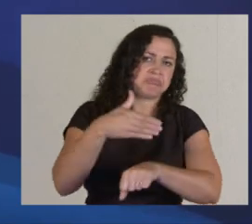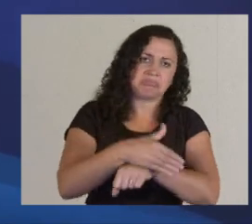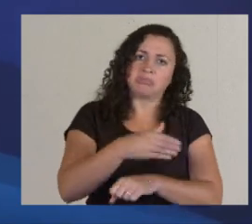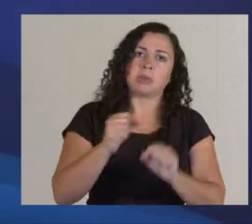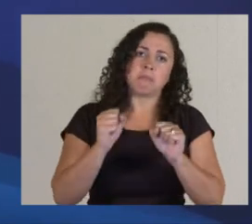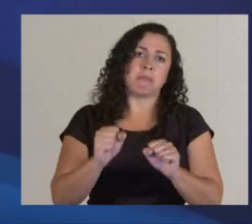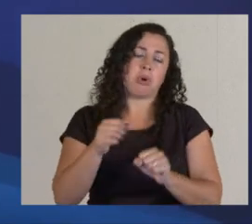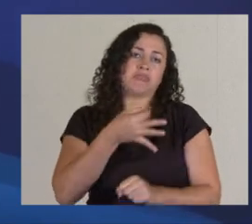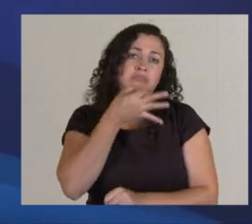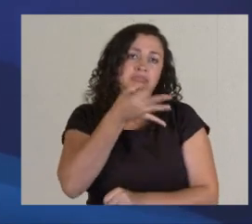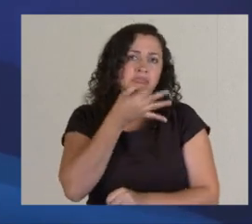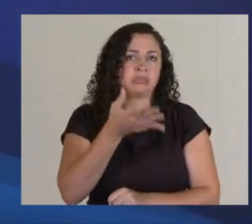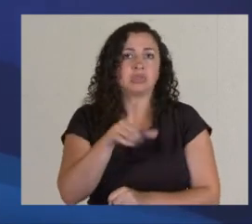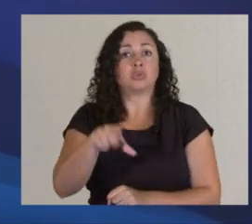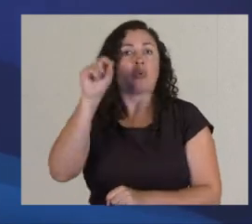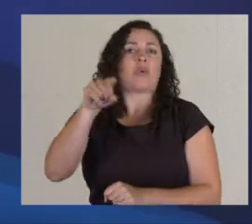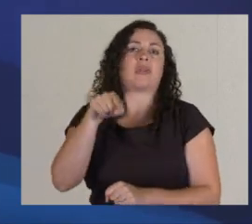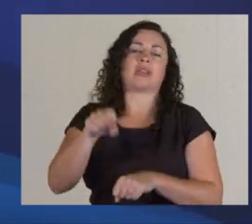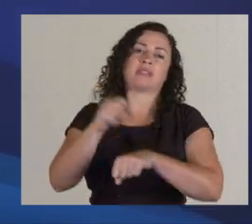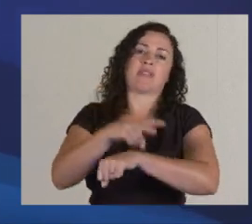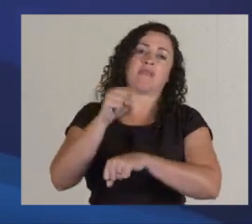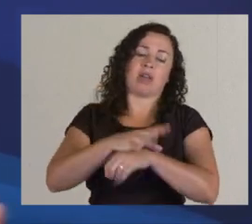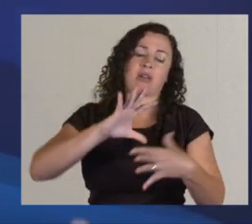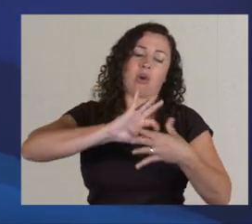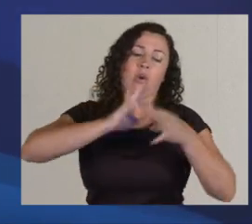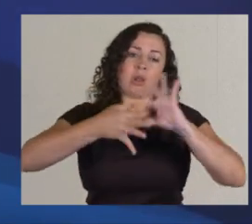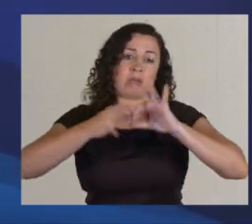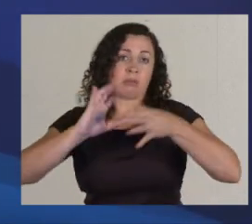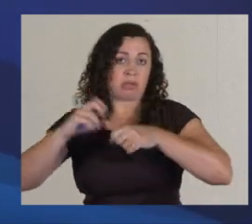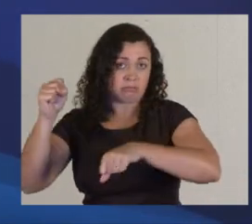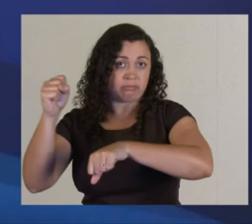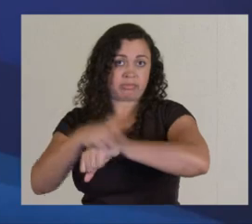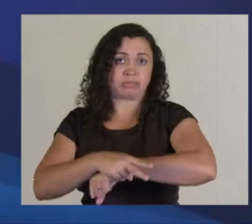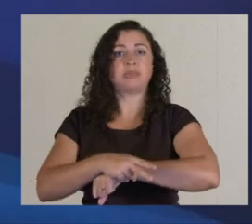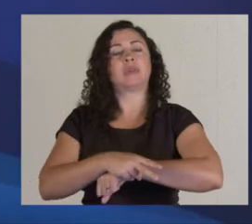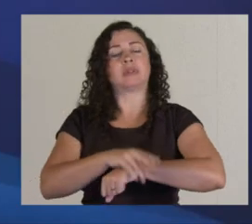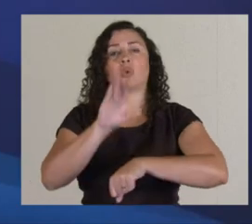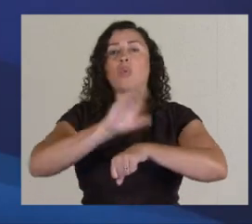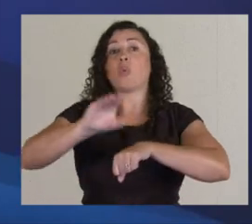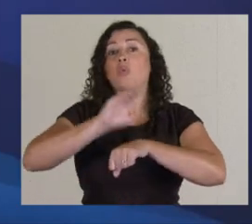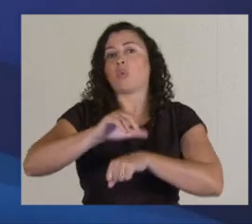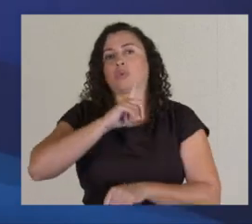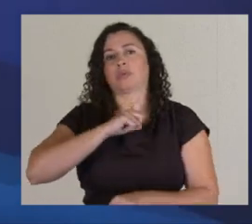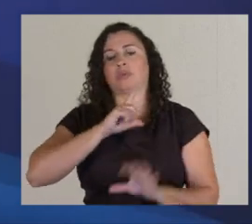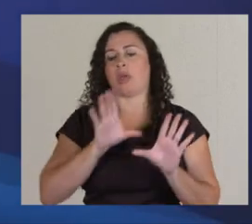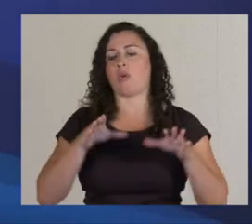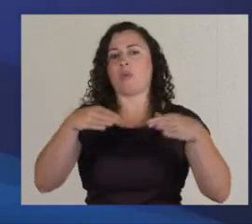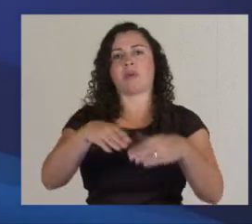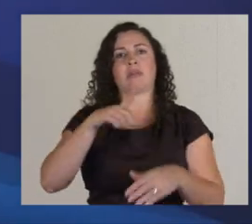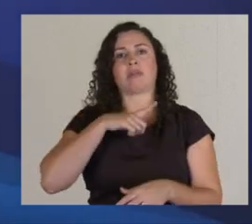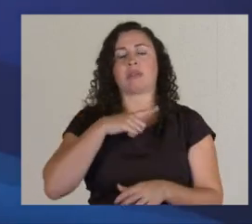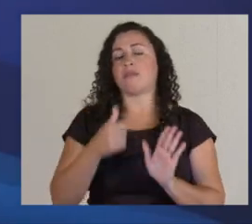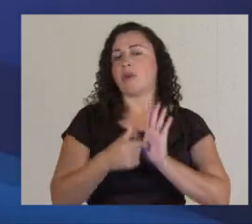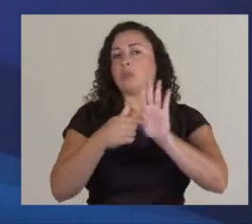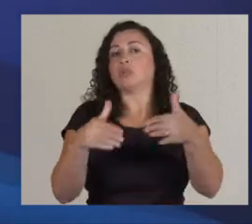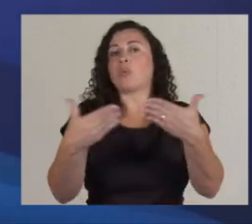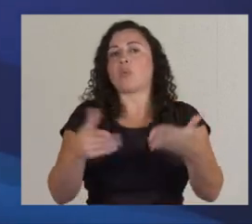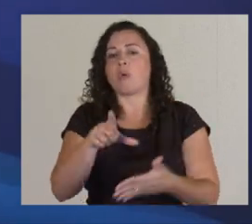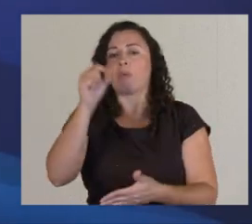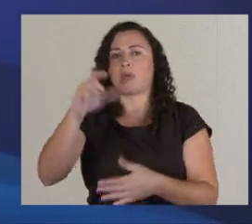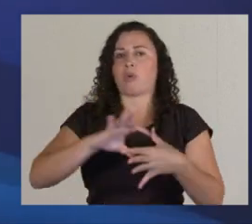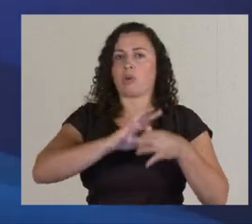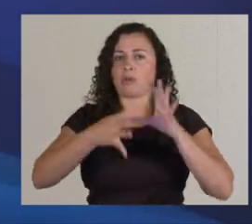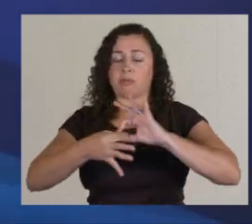vir a optar por oferecer vagas, considerando estas Olimpíadas que os próprios cursos e as congregações vão indicar quais